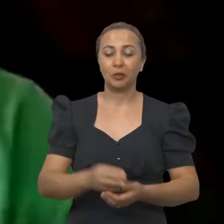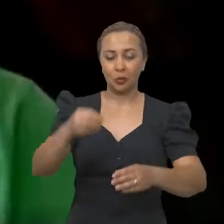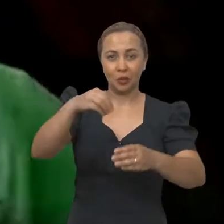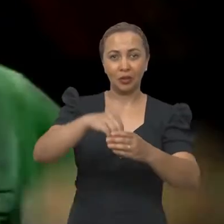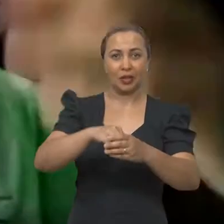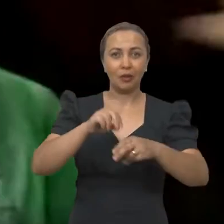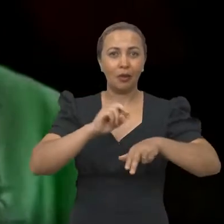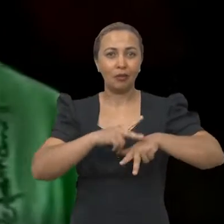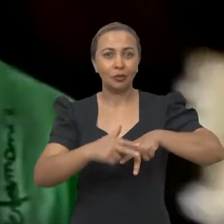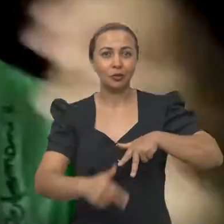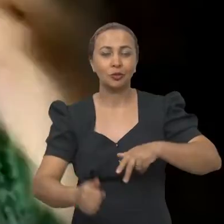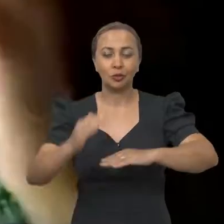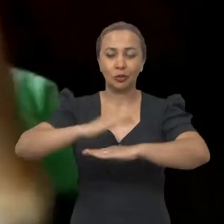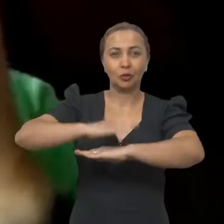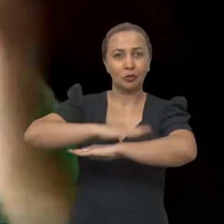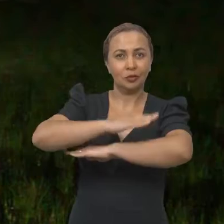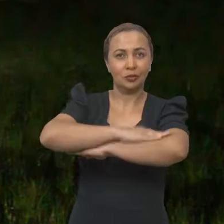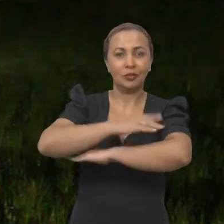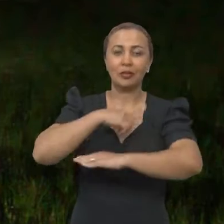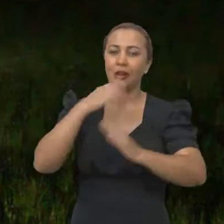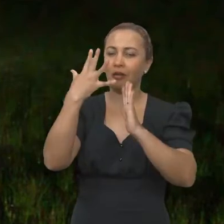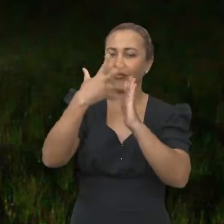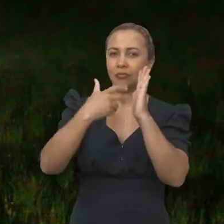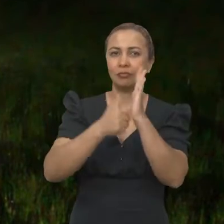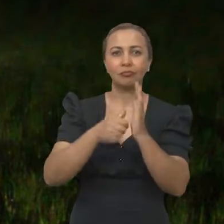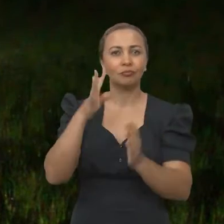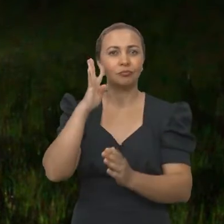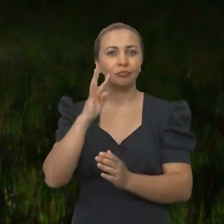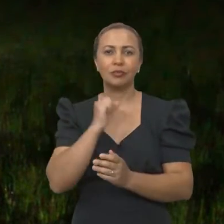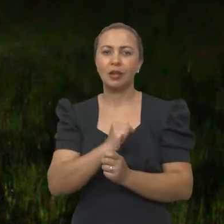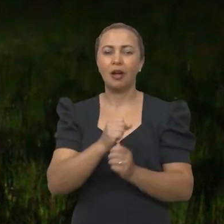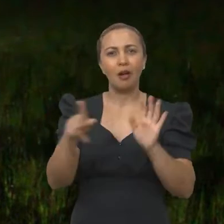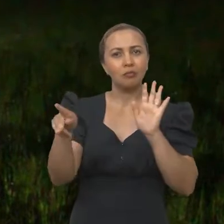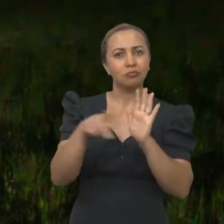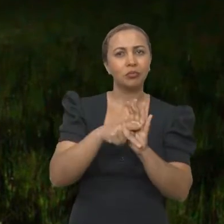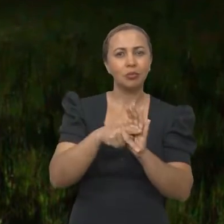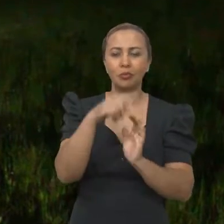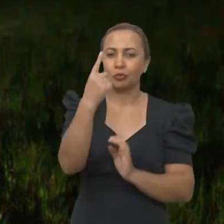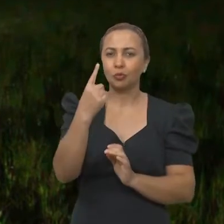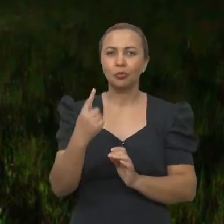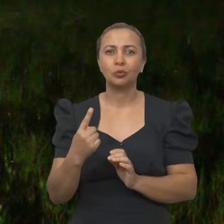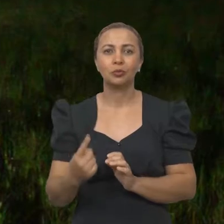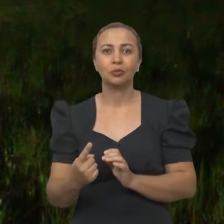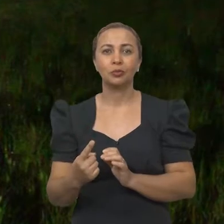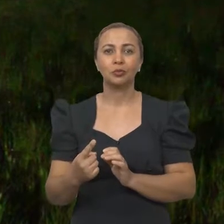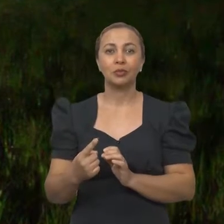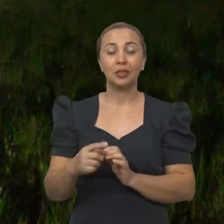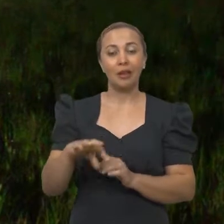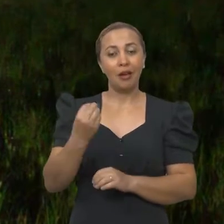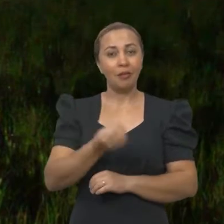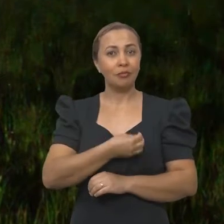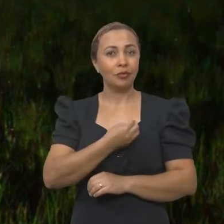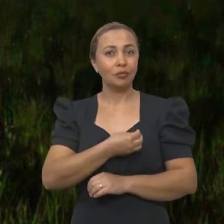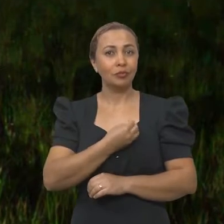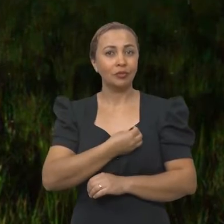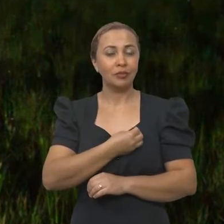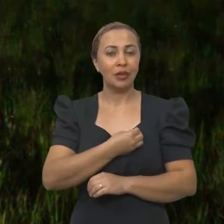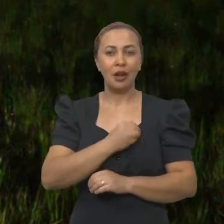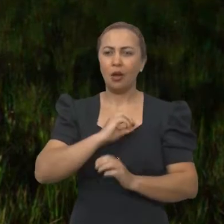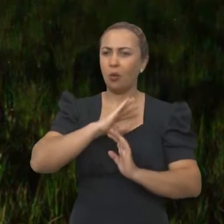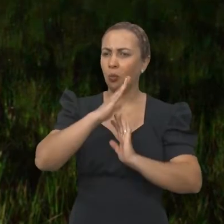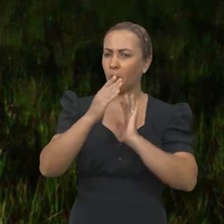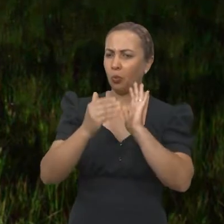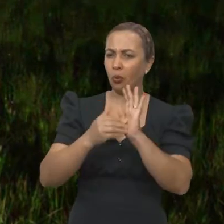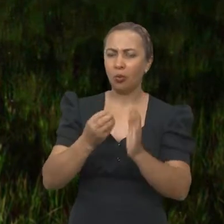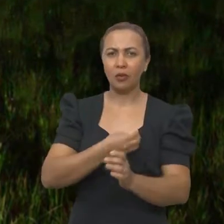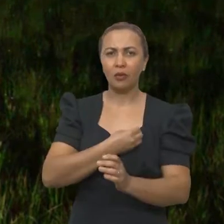dentro desse gênero de pererecas, tem uma característica muito interessante que é próprio delas, que é elas viverem